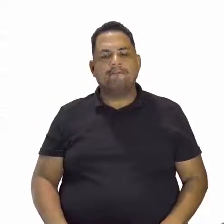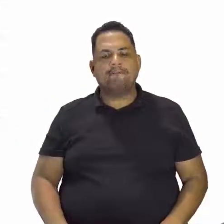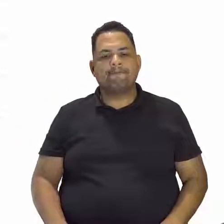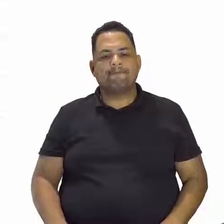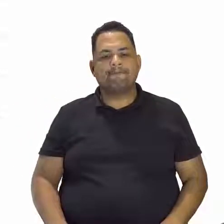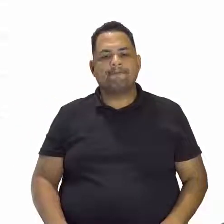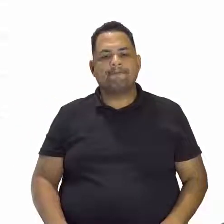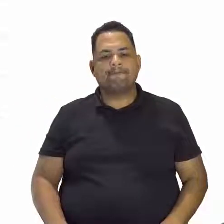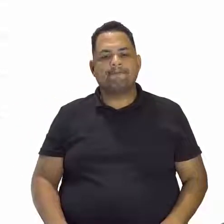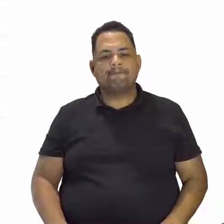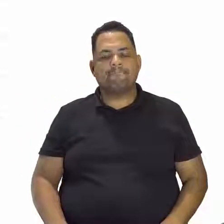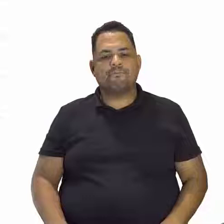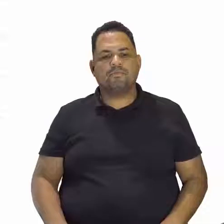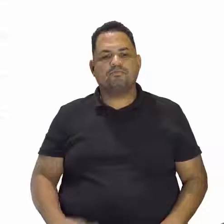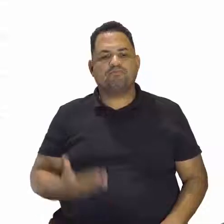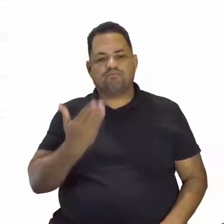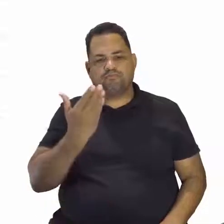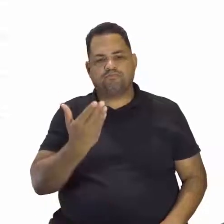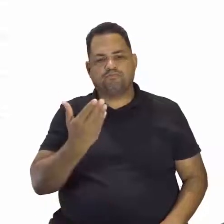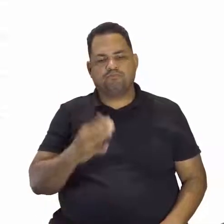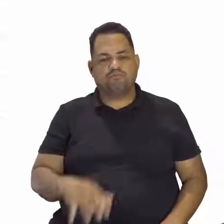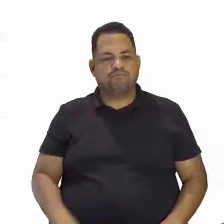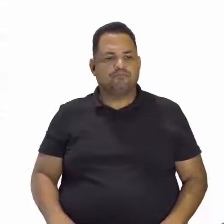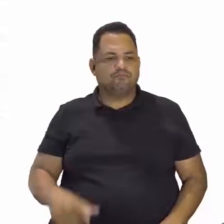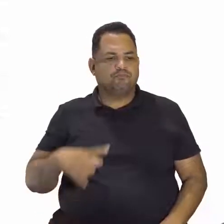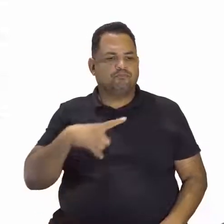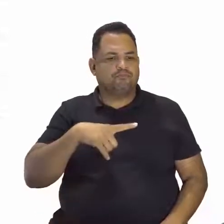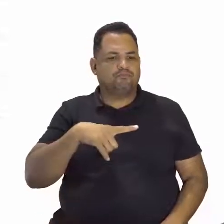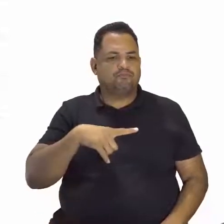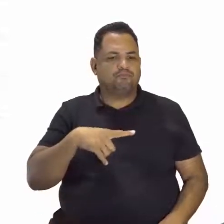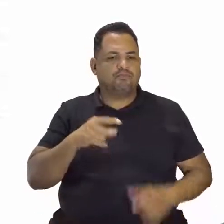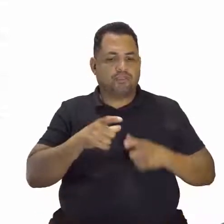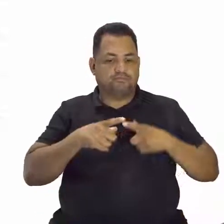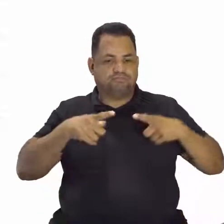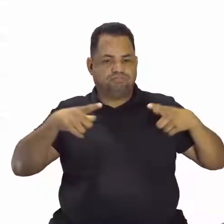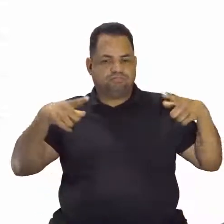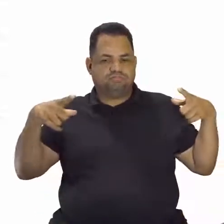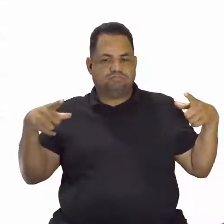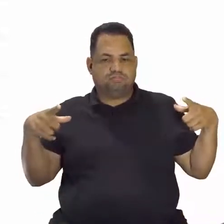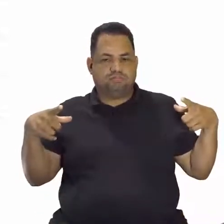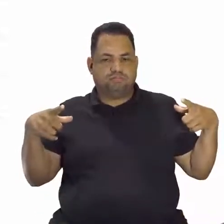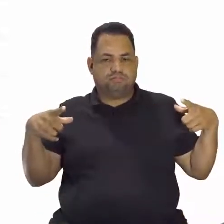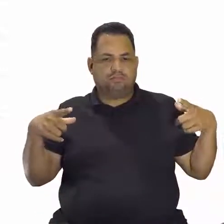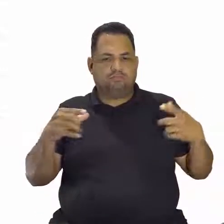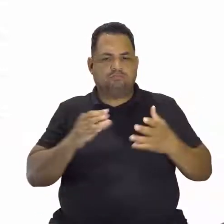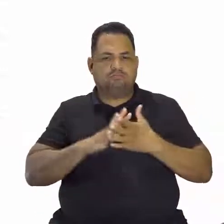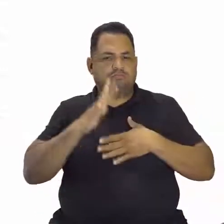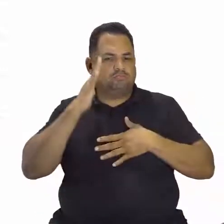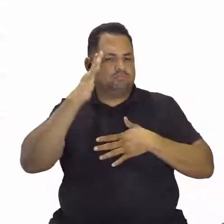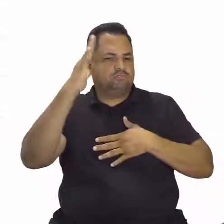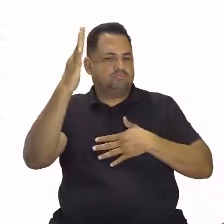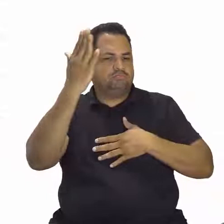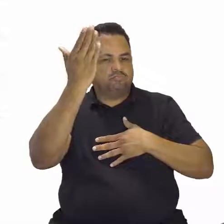né? Palco aí de extensos imaginários,